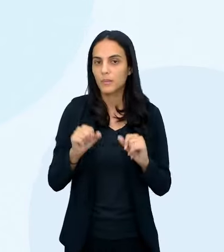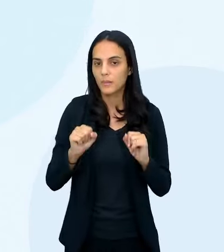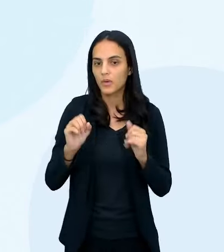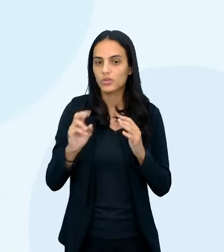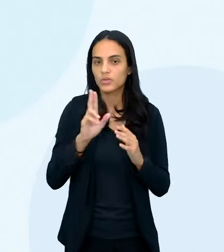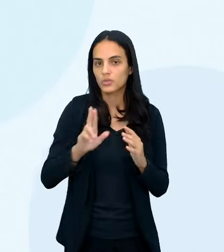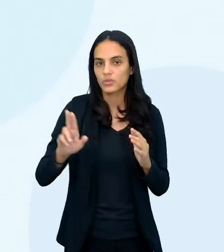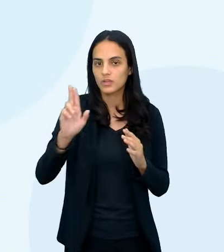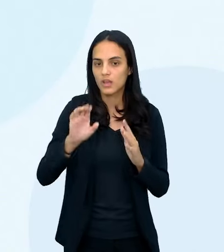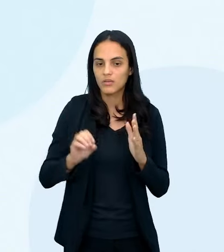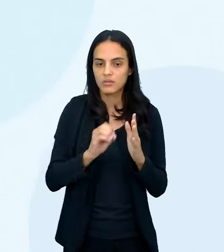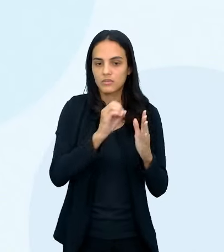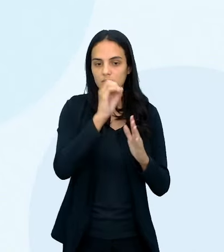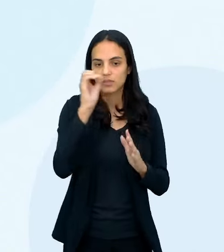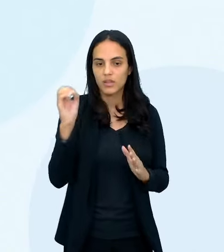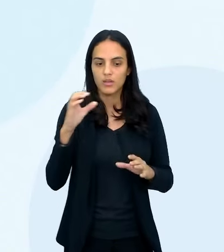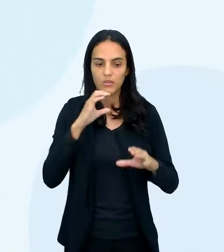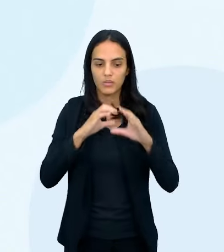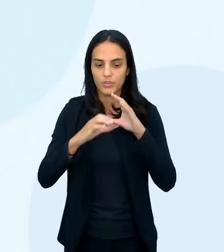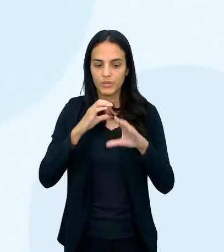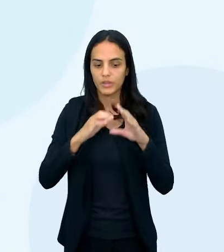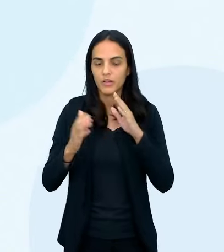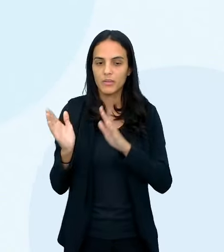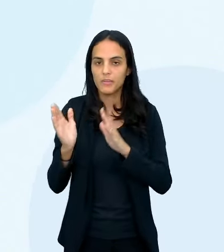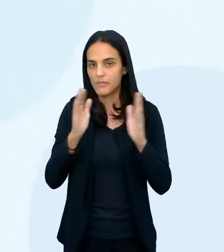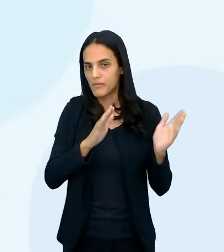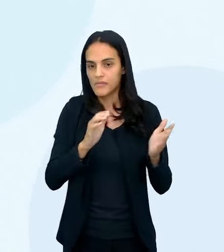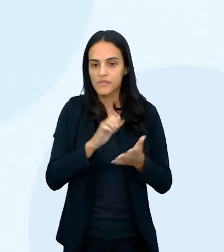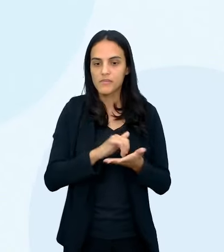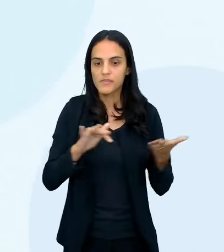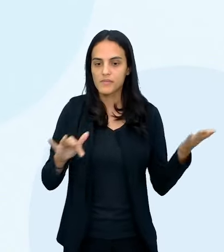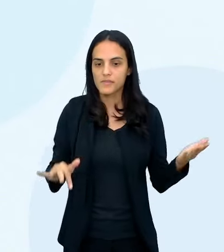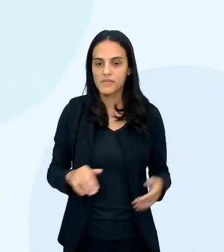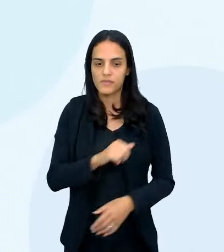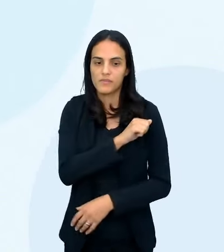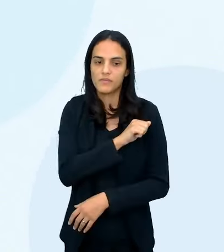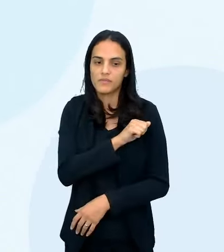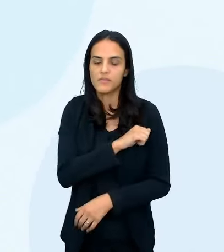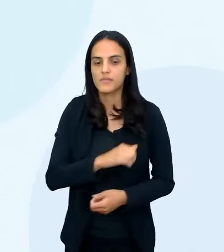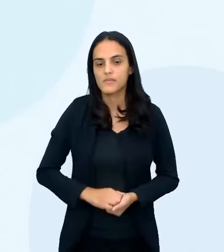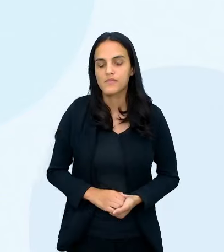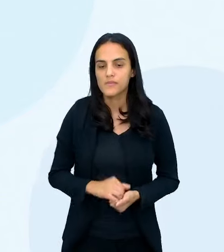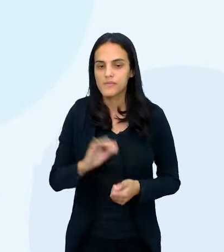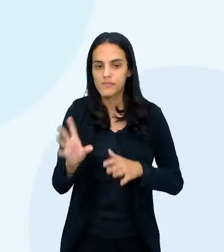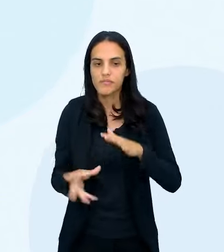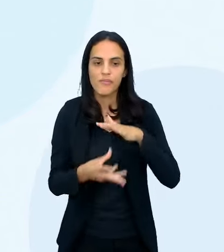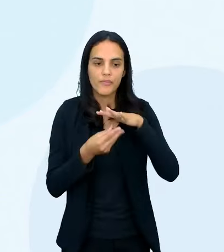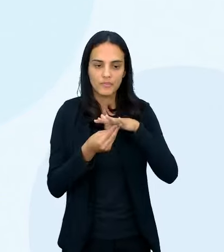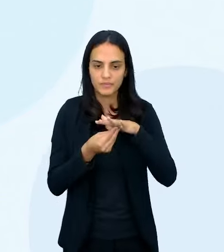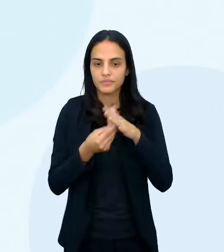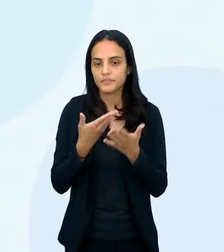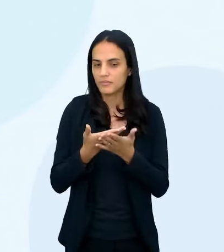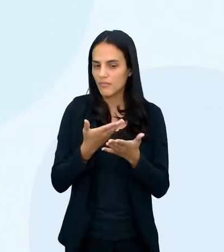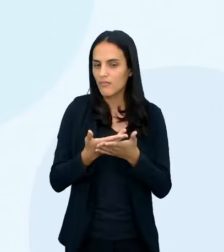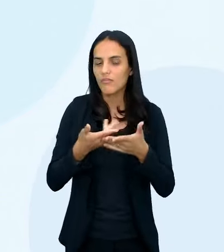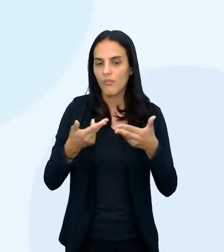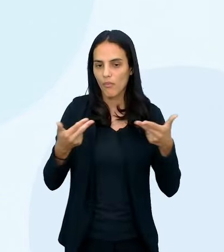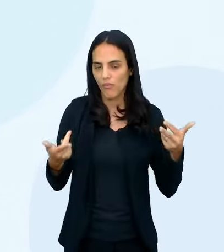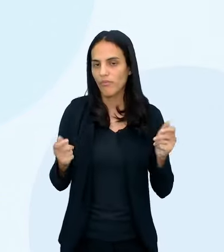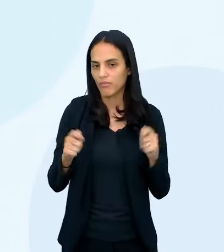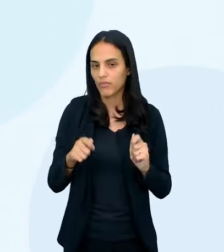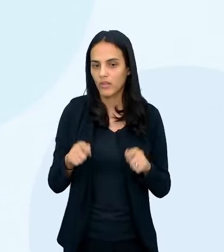como recurso para comunicar e para passar essas atividades para os estudantes. Fora o repositório com as aulas, enfim.